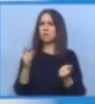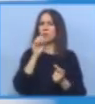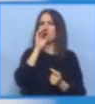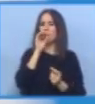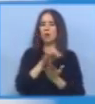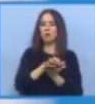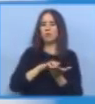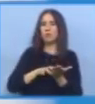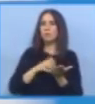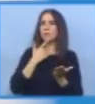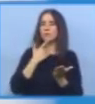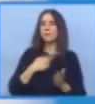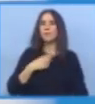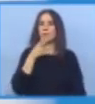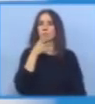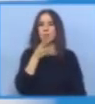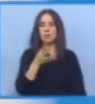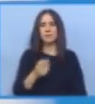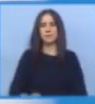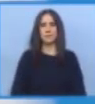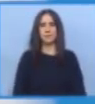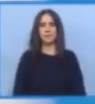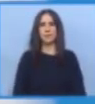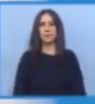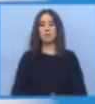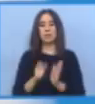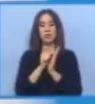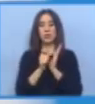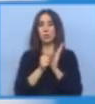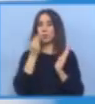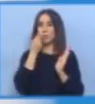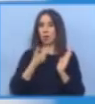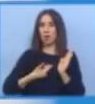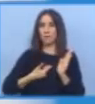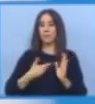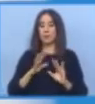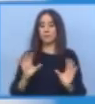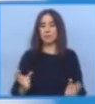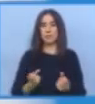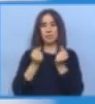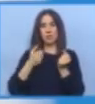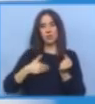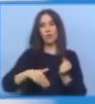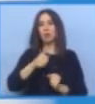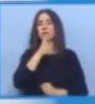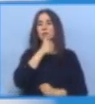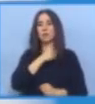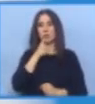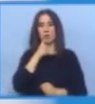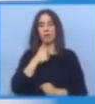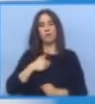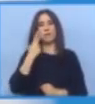as Escrituras e disse-lhes: assim está escrito que o Messias havia de sofrer e